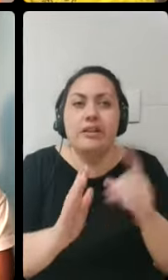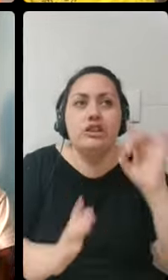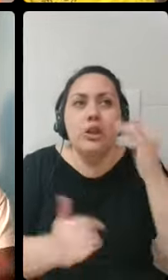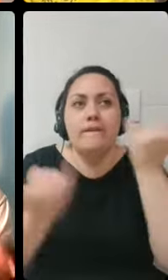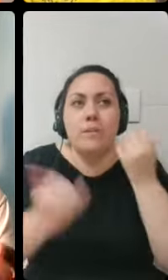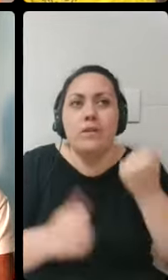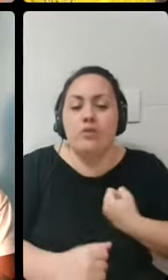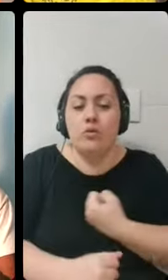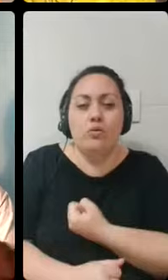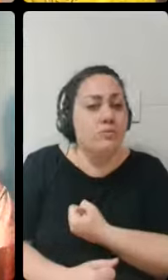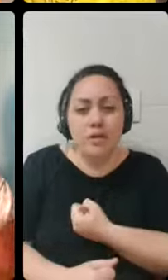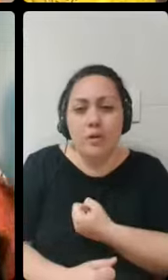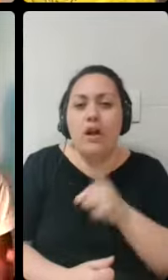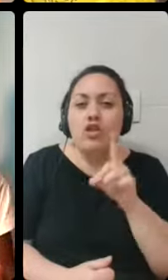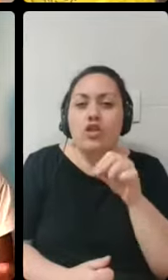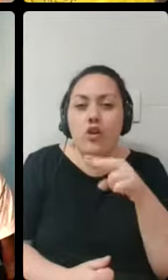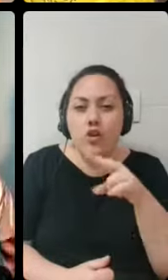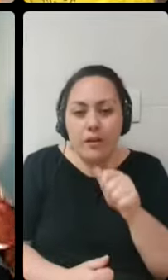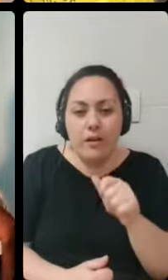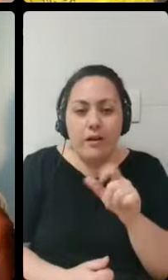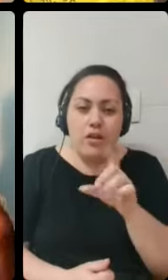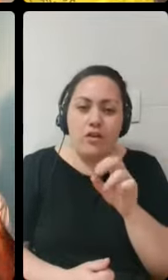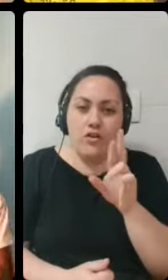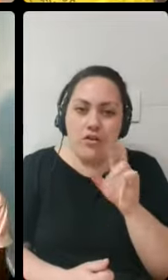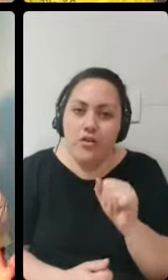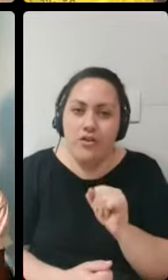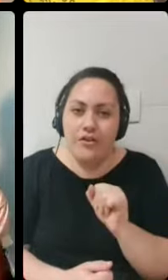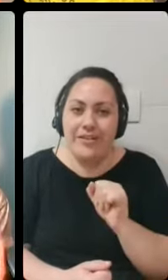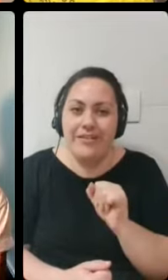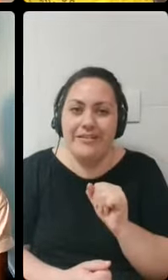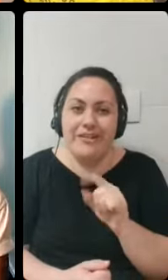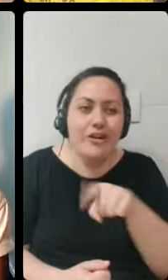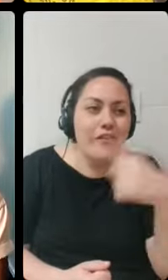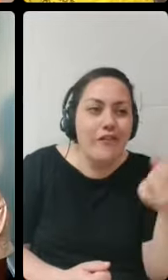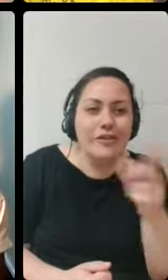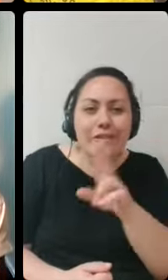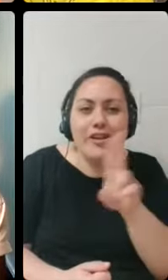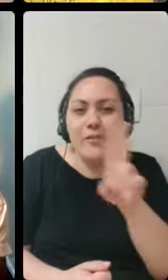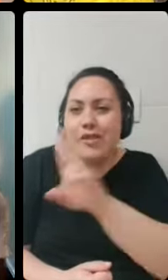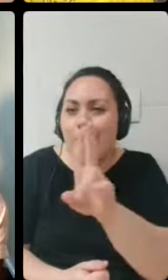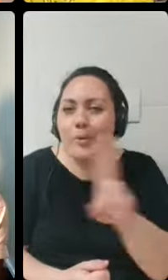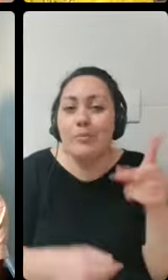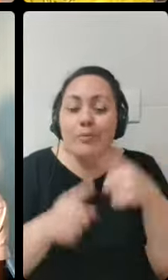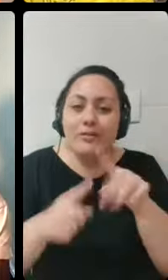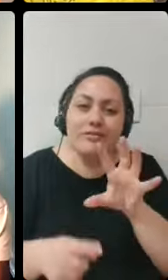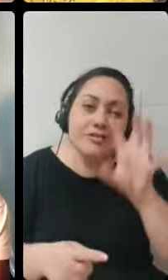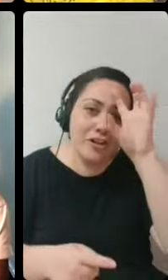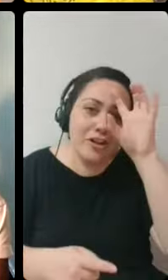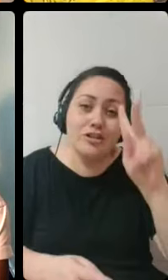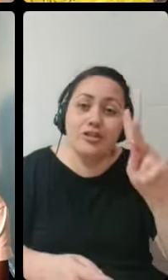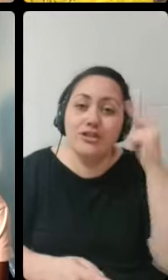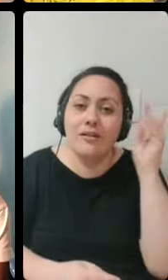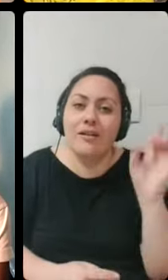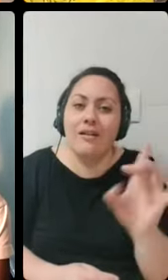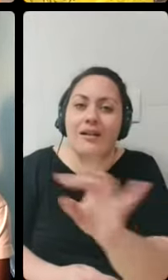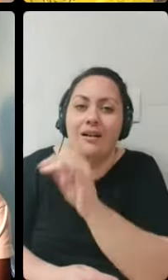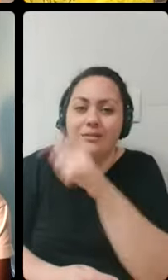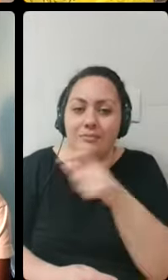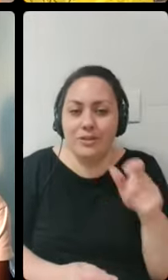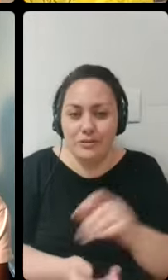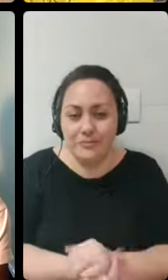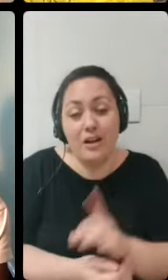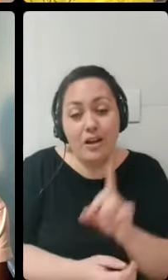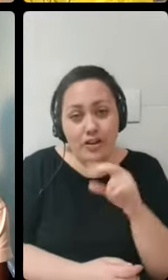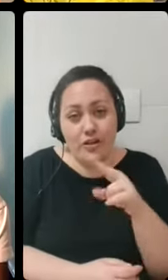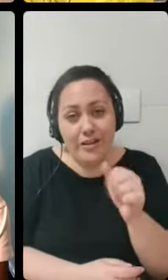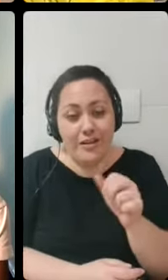Júnior, né? A gente teria dado nome para as pessoas, a gente ia saber as histórias pelos nomes das pessoas. E aí a Dona Loura foi uma delas